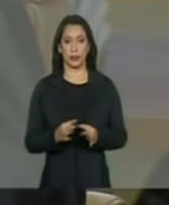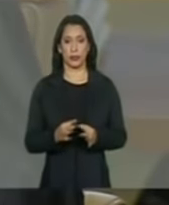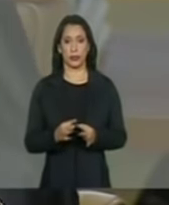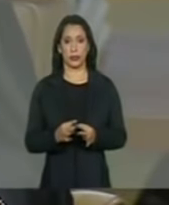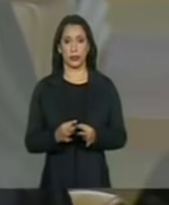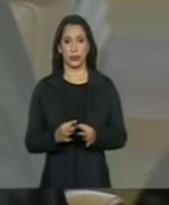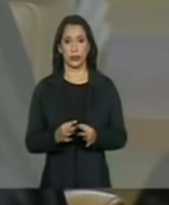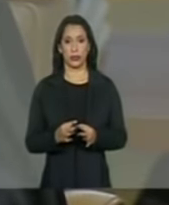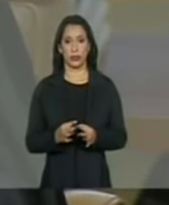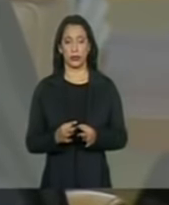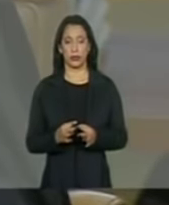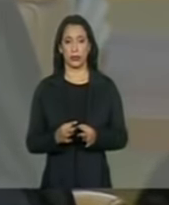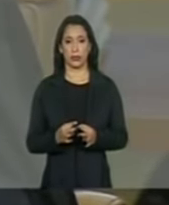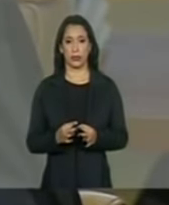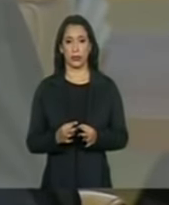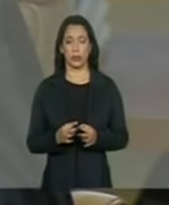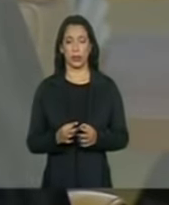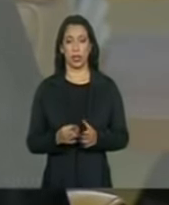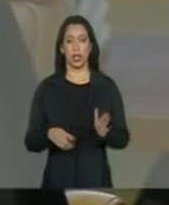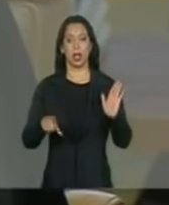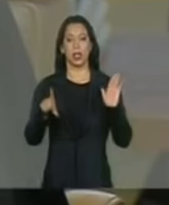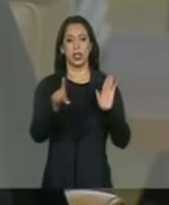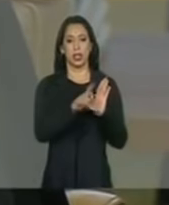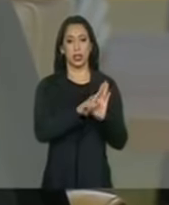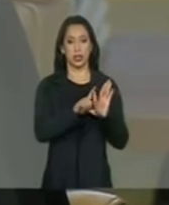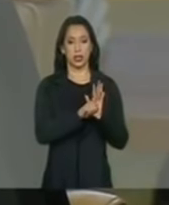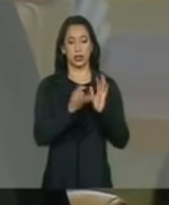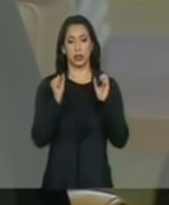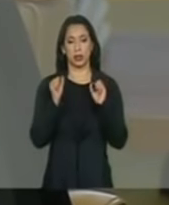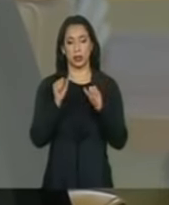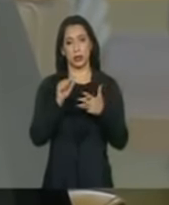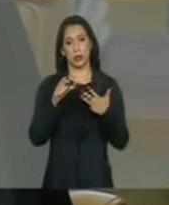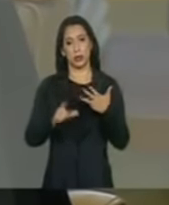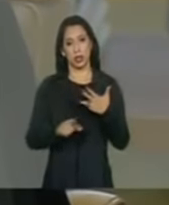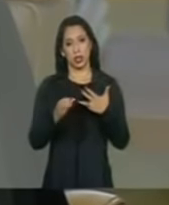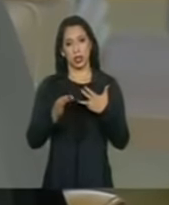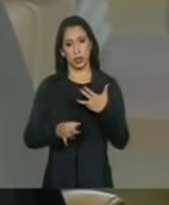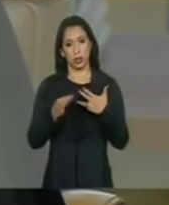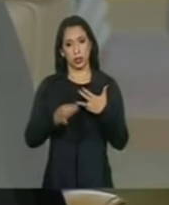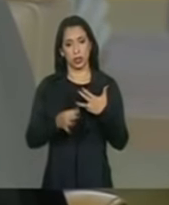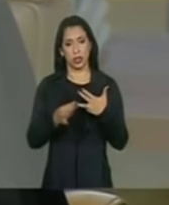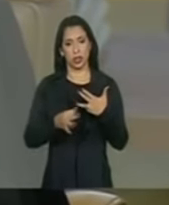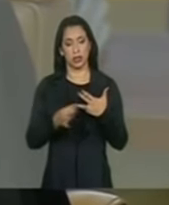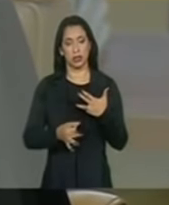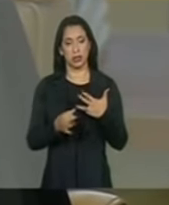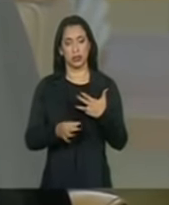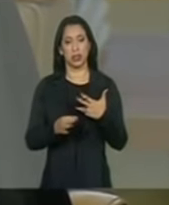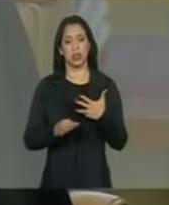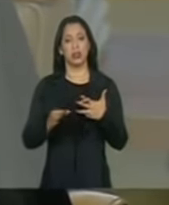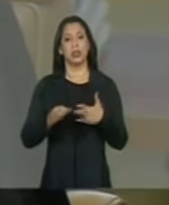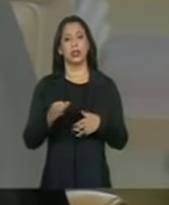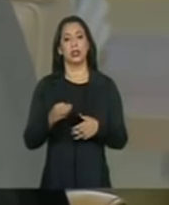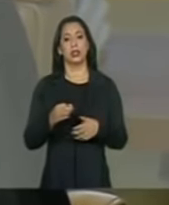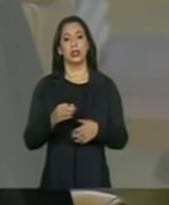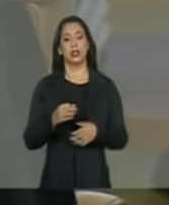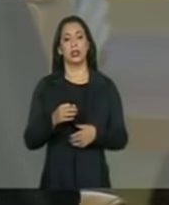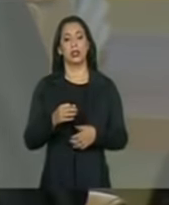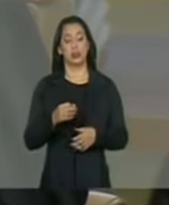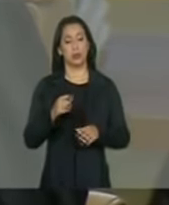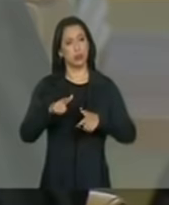a questão da legitimidade do poder judiciário e do exercício independente da atividade jurisdicional